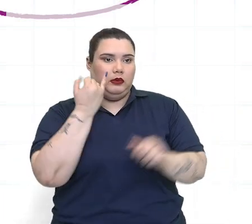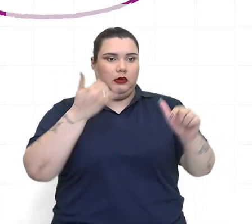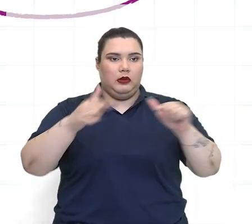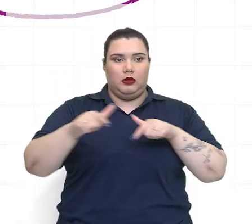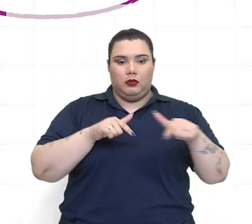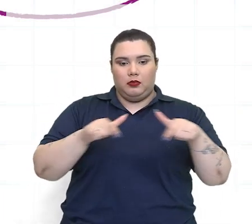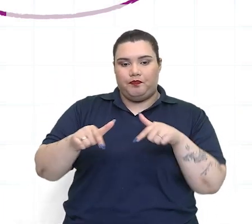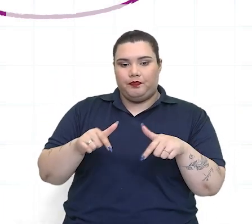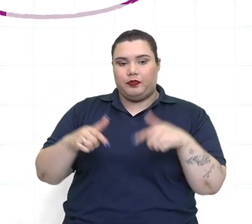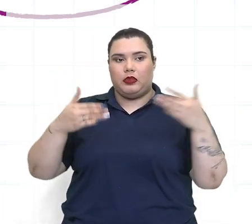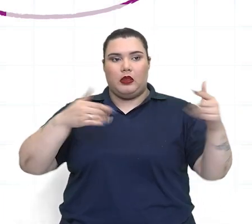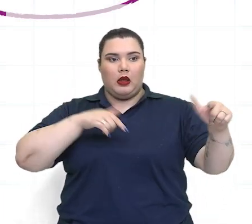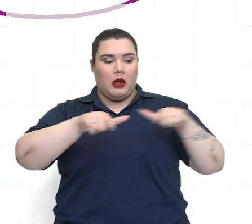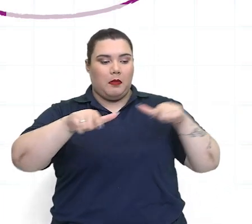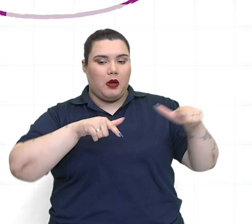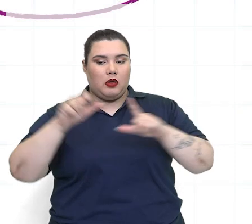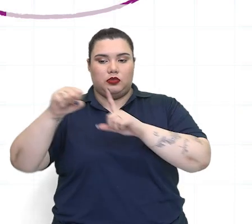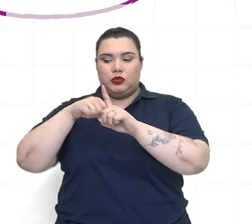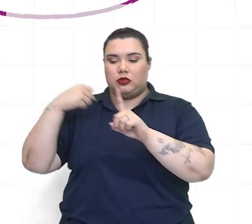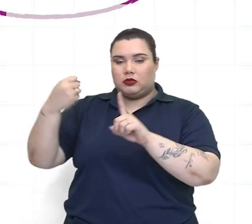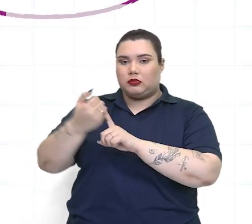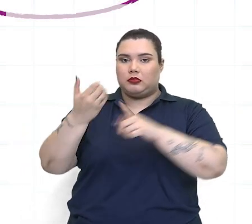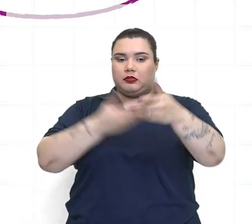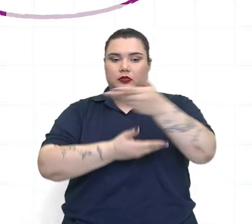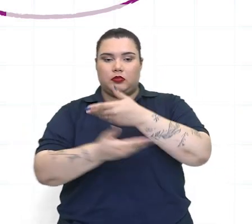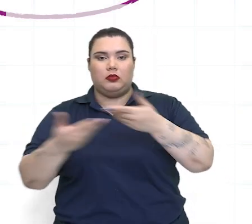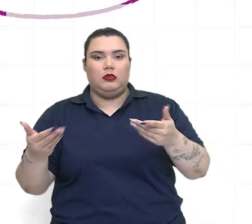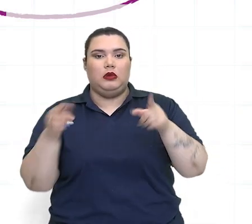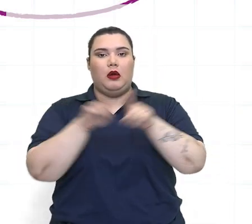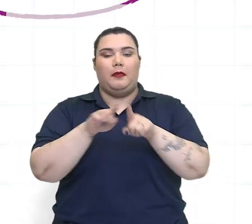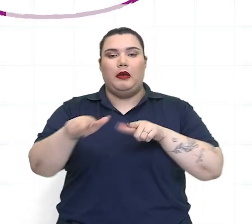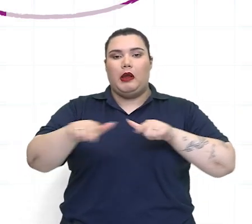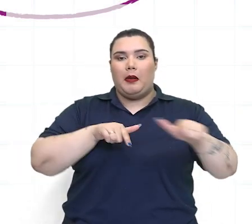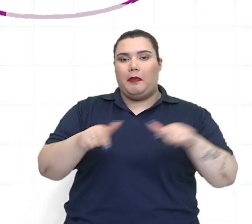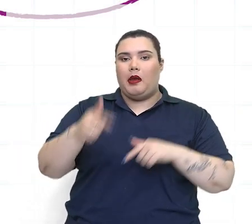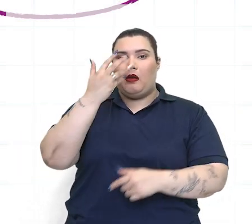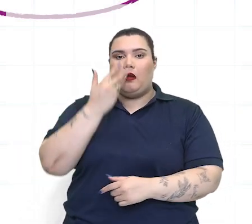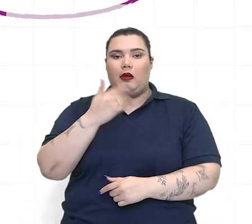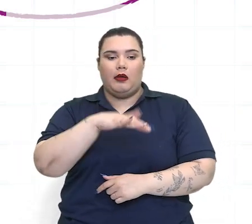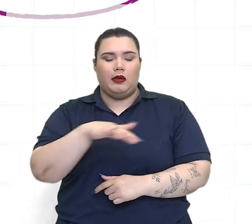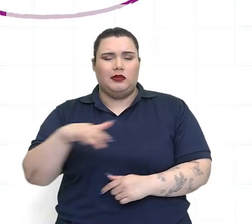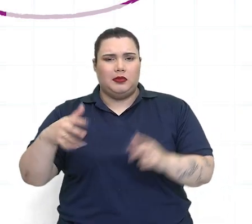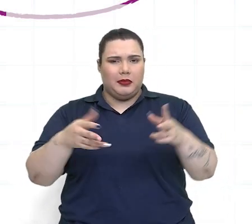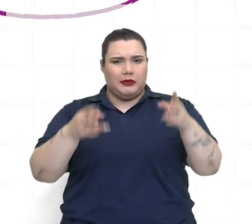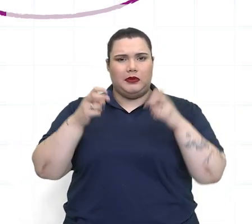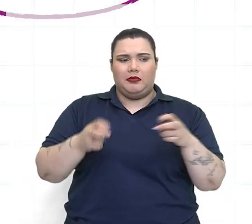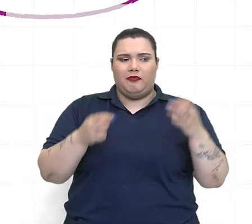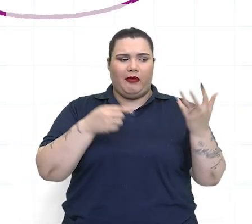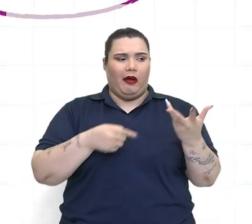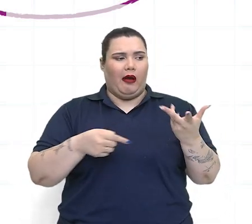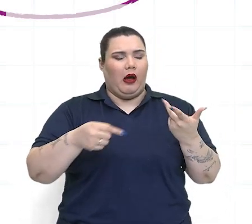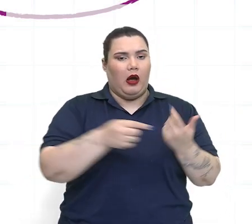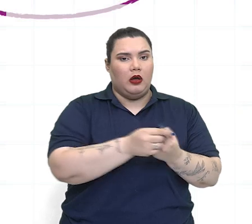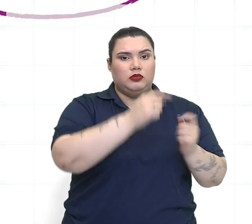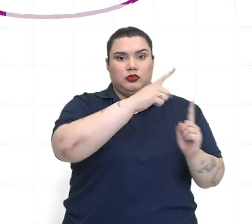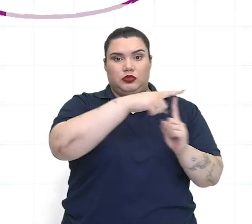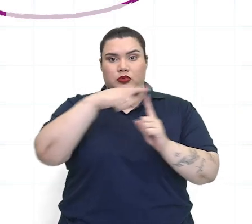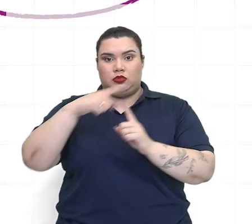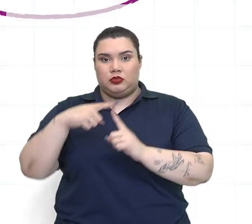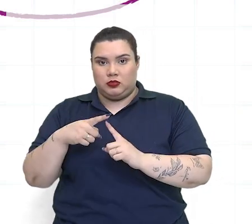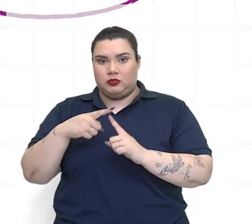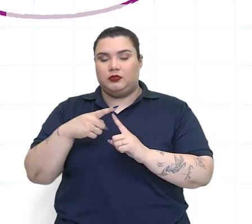trabalho, trabalho e sociedade, trabalho infantil. Olha, então são muitas coisas para